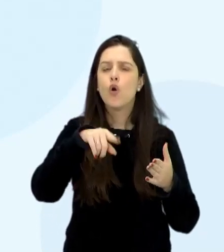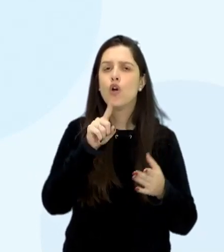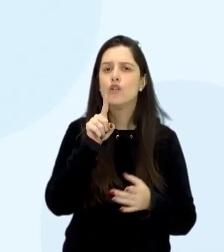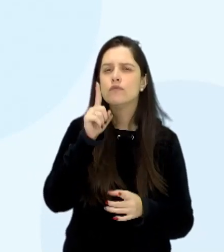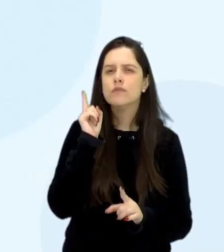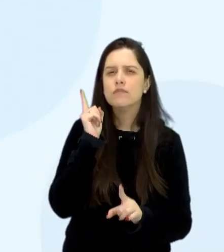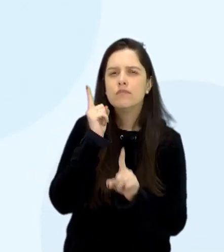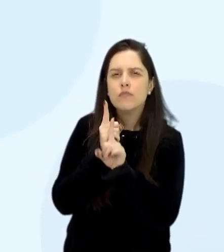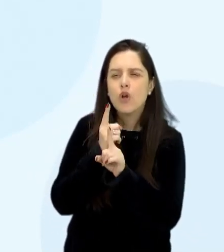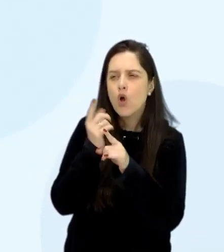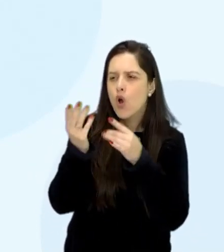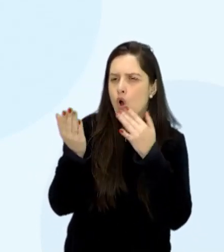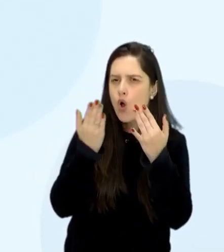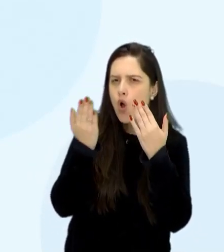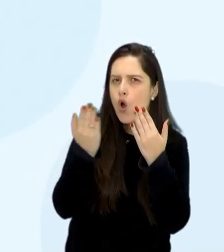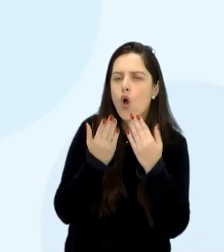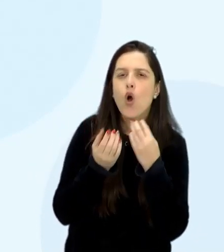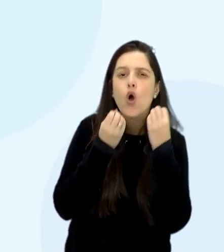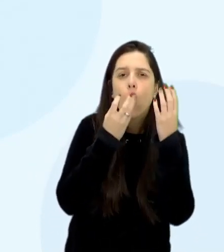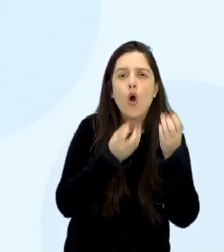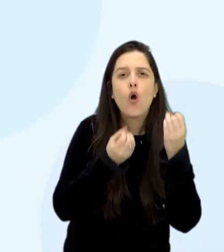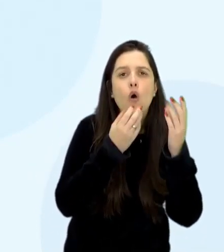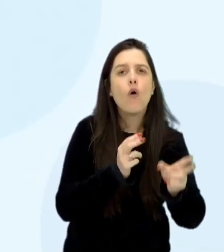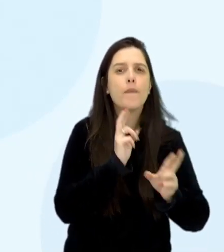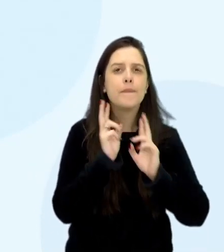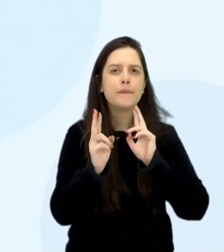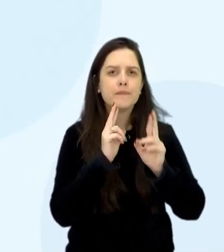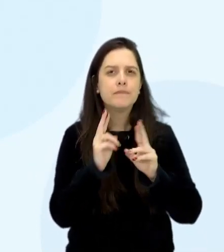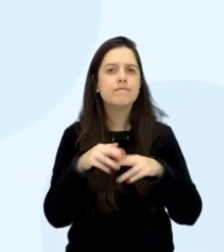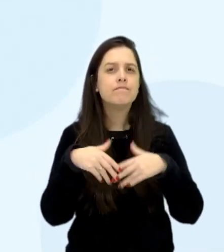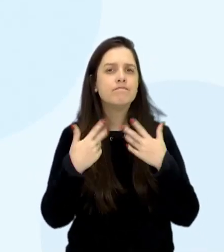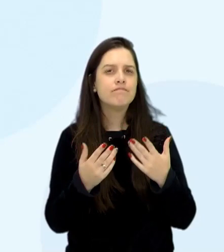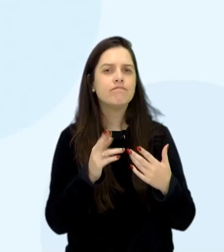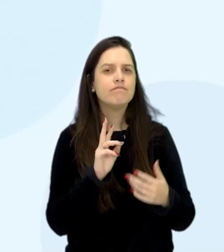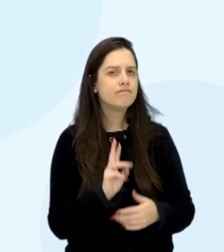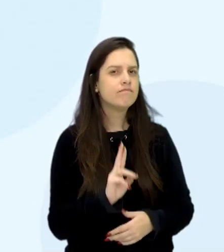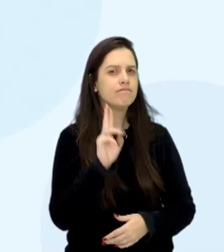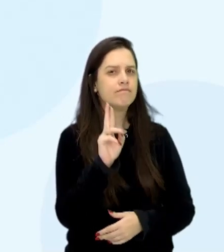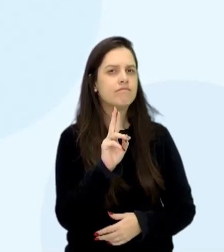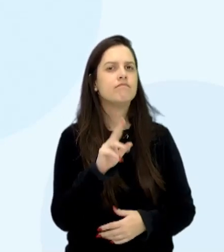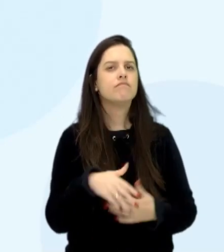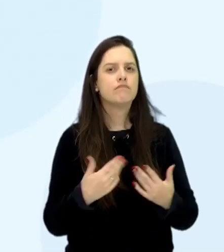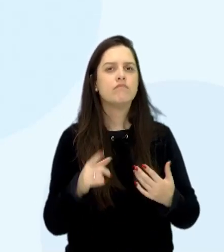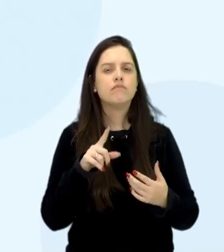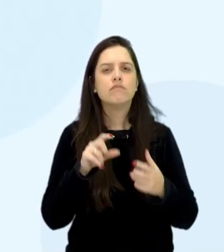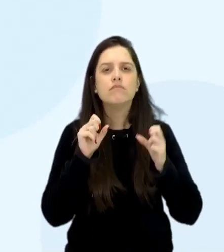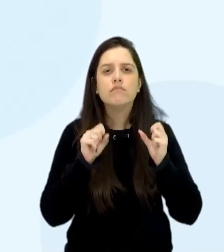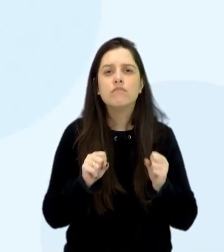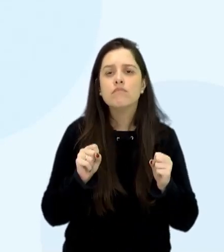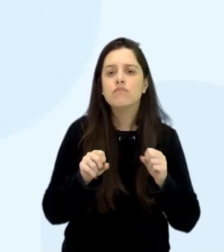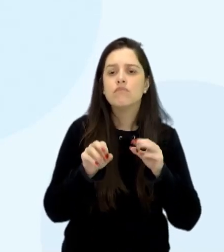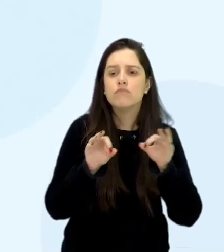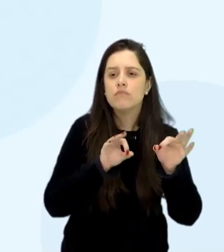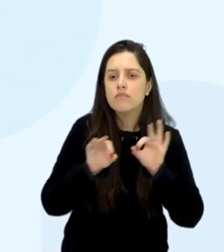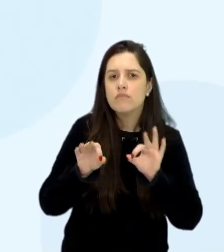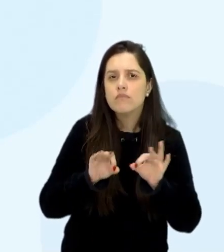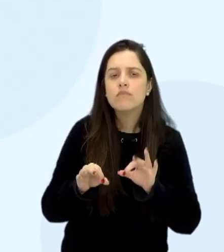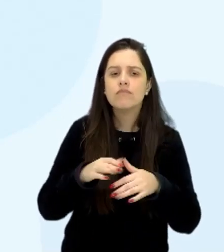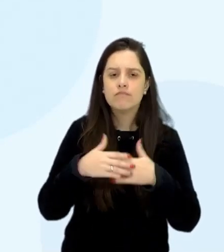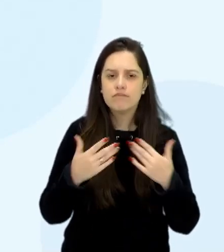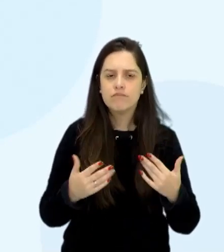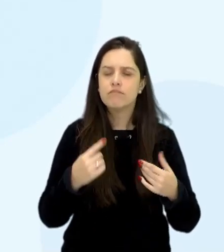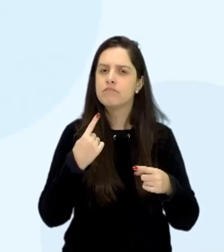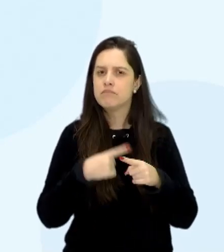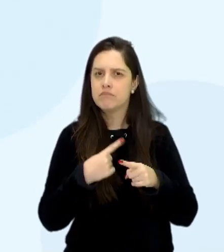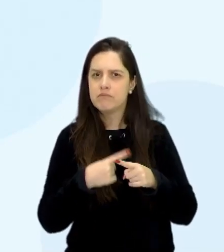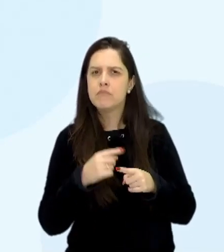vai localizar informações relacionadas à questão das ciências. Você depois pode redigir esse texto com suas palavras, o que